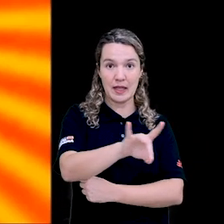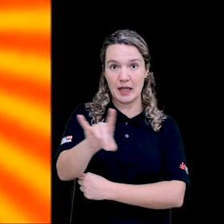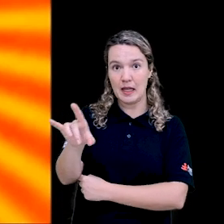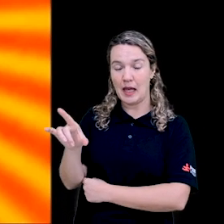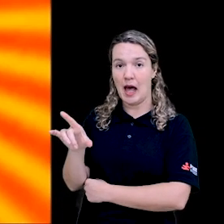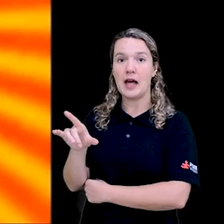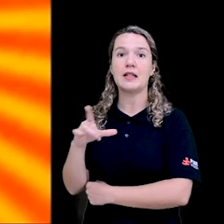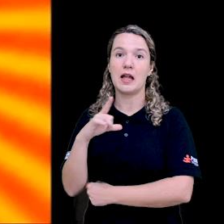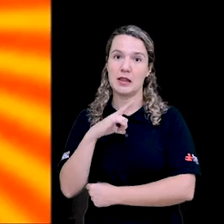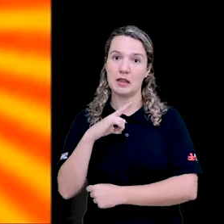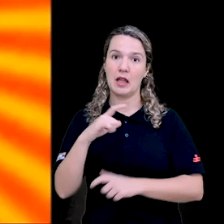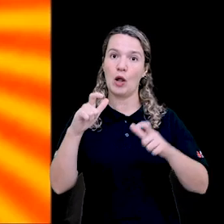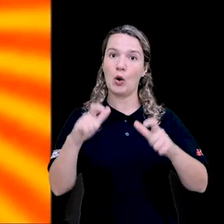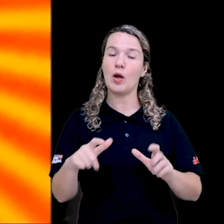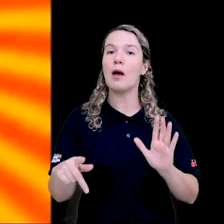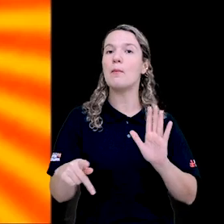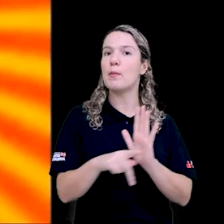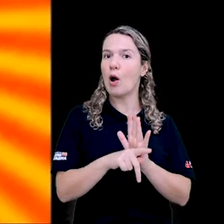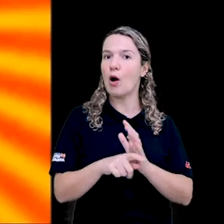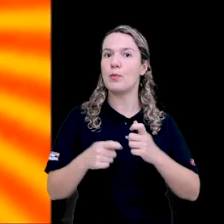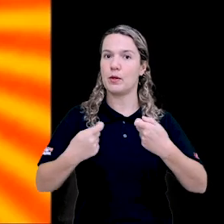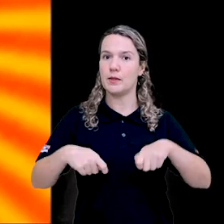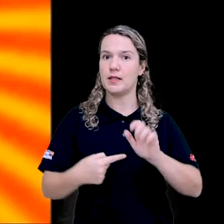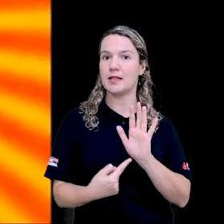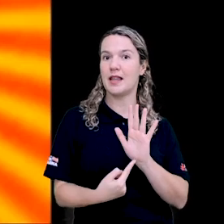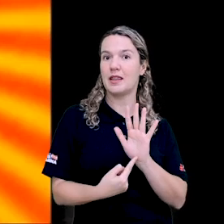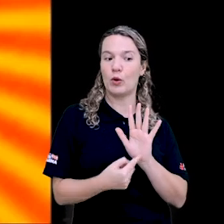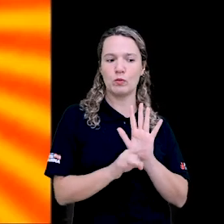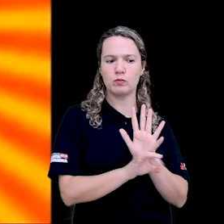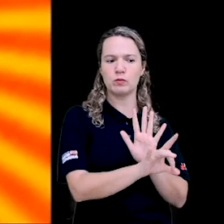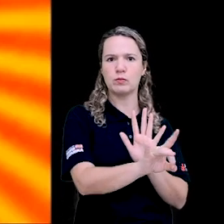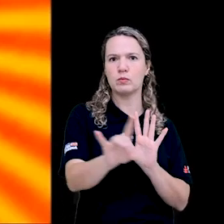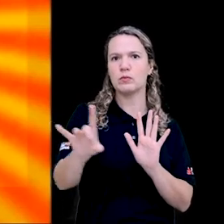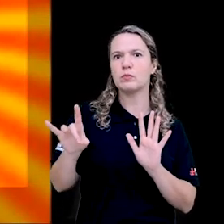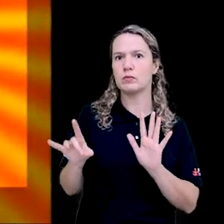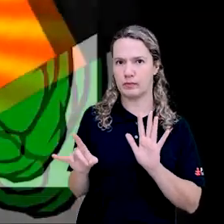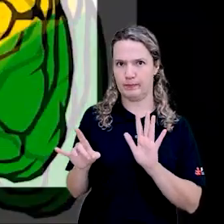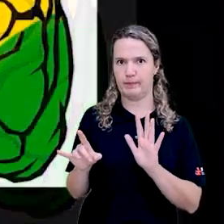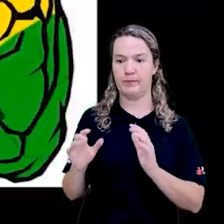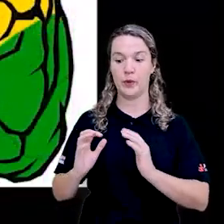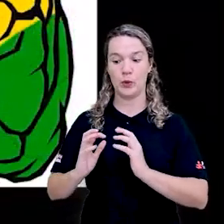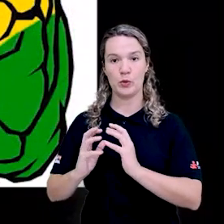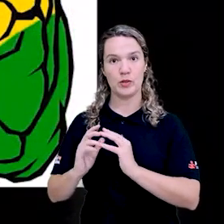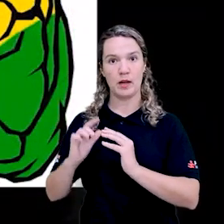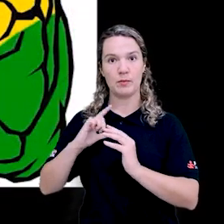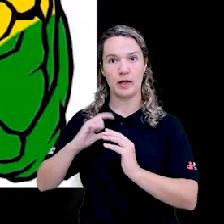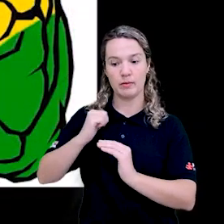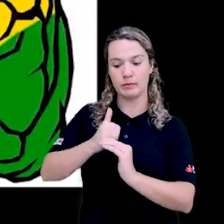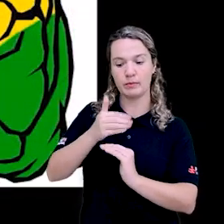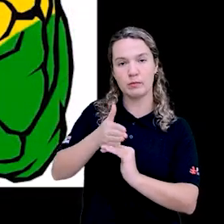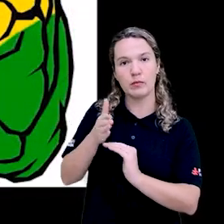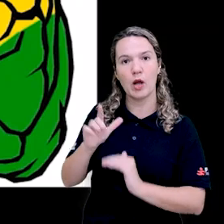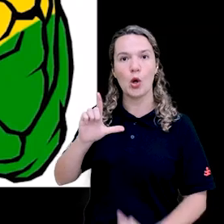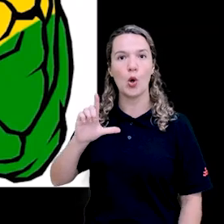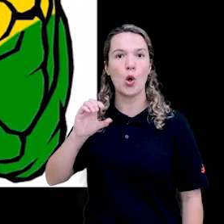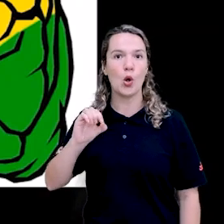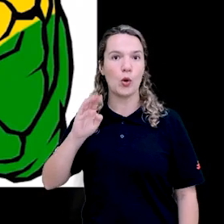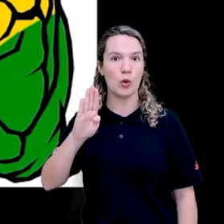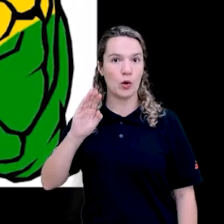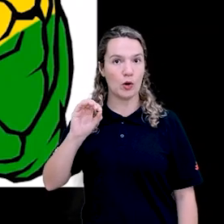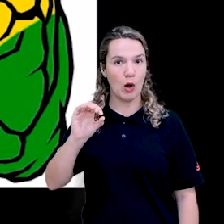necessário acomodar os neurônios que lá ficarão. Nós sabemos que o cérebro é dividido por setores, por